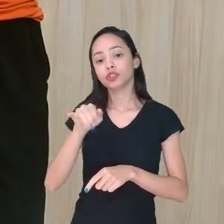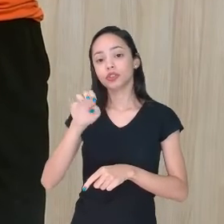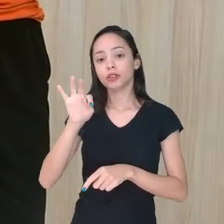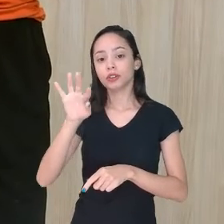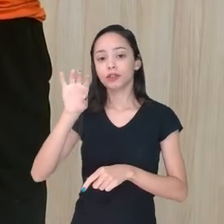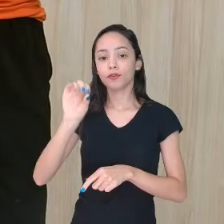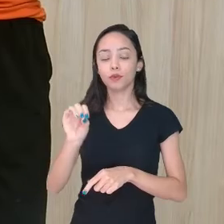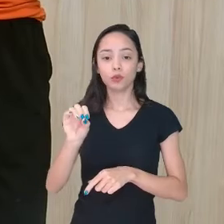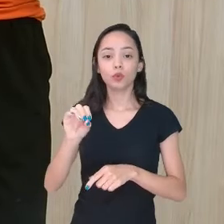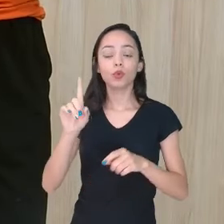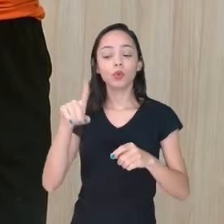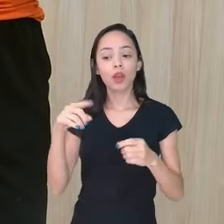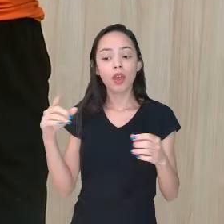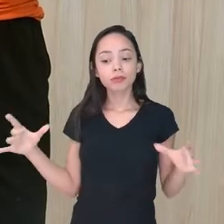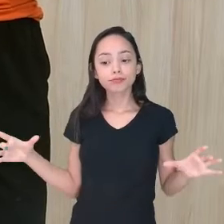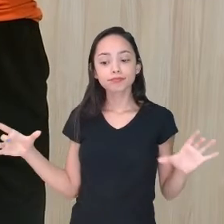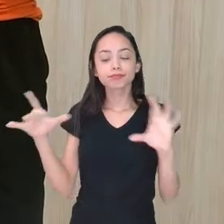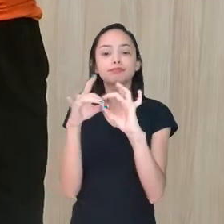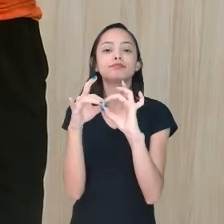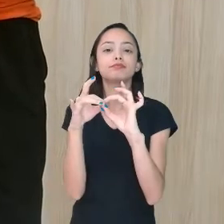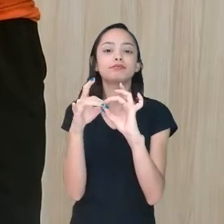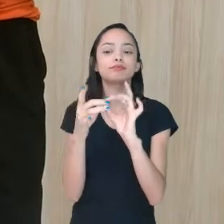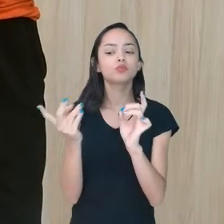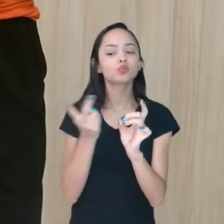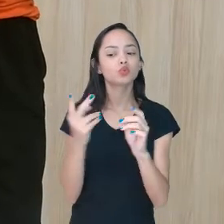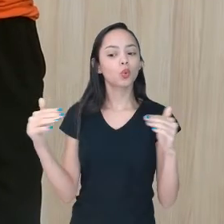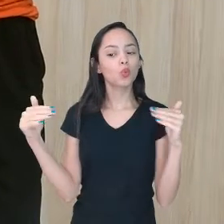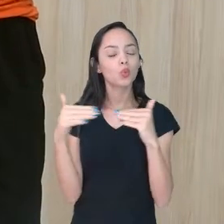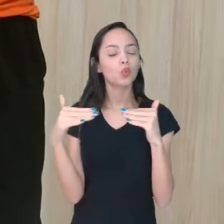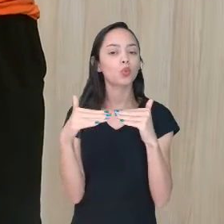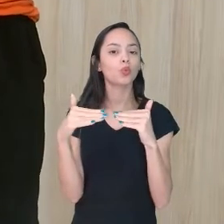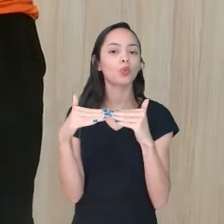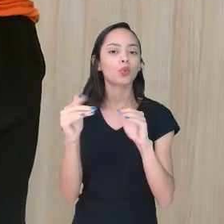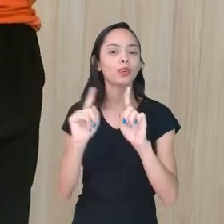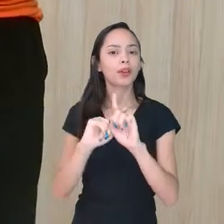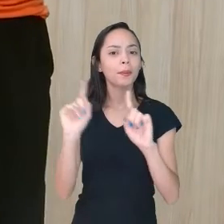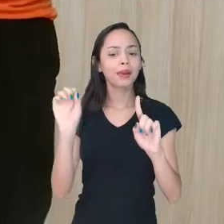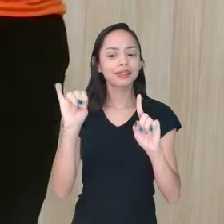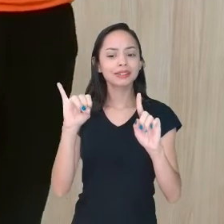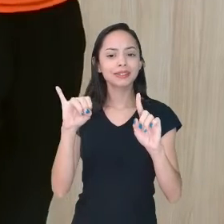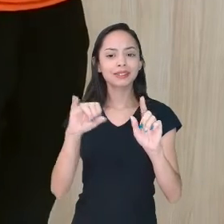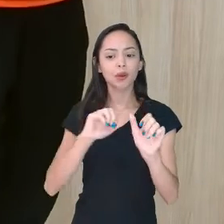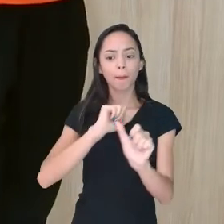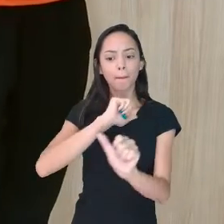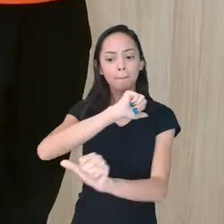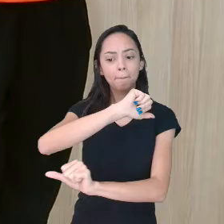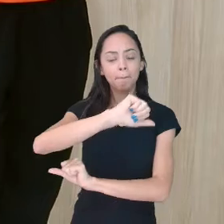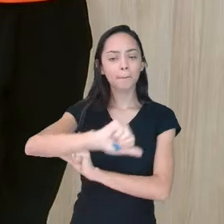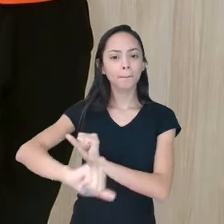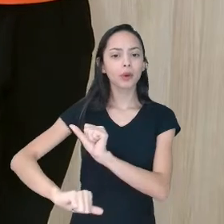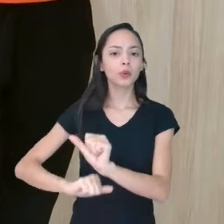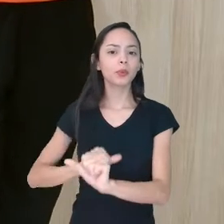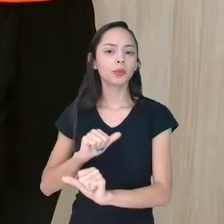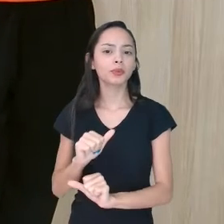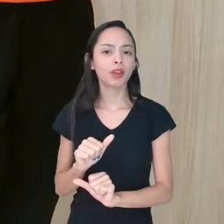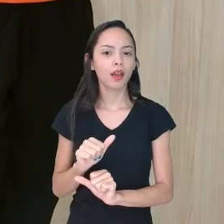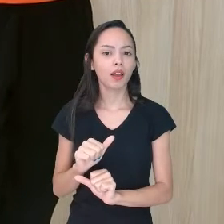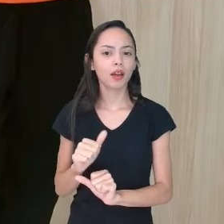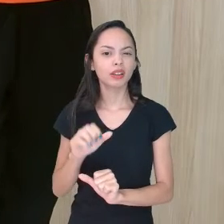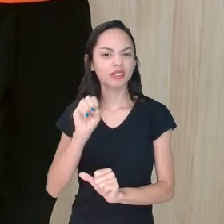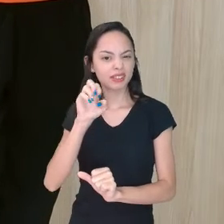relacionados, né? O adjetivo concorda com o substantivo. Mas se eu mudar essa ordem, será que eu mudo o